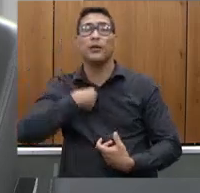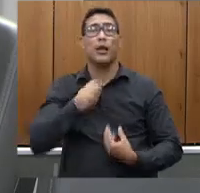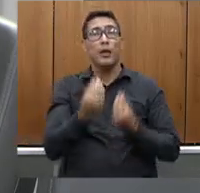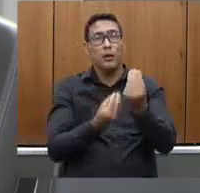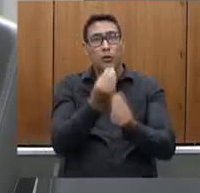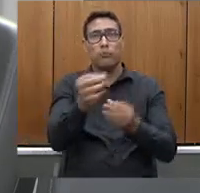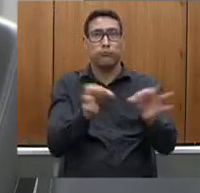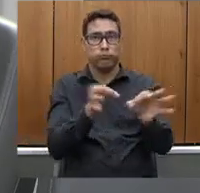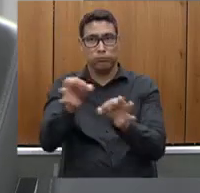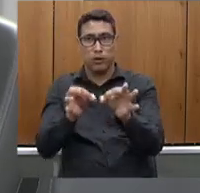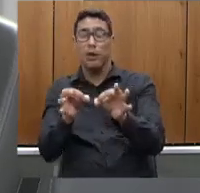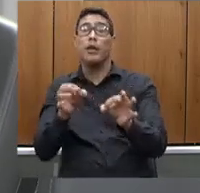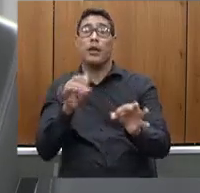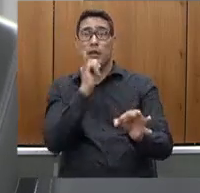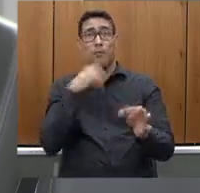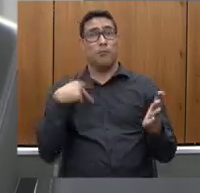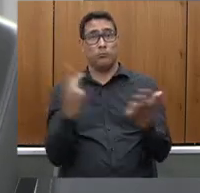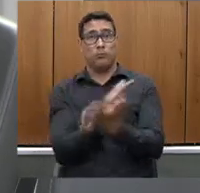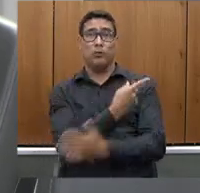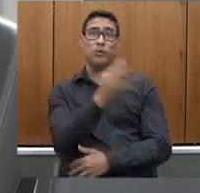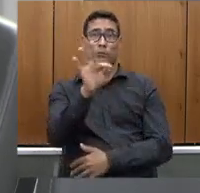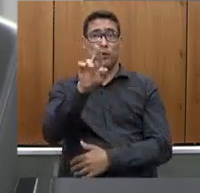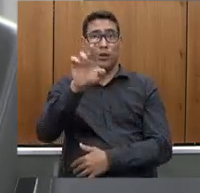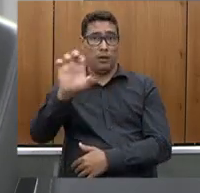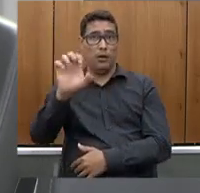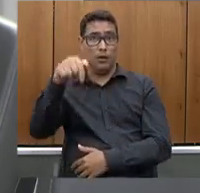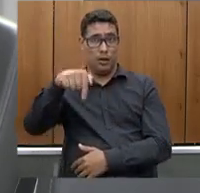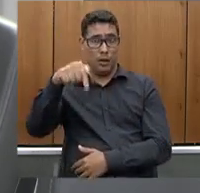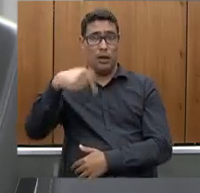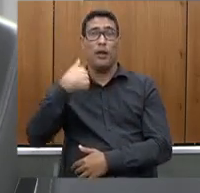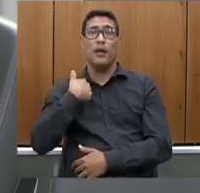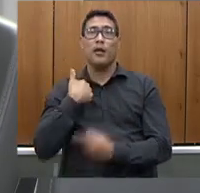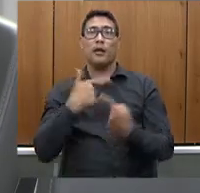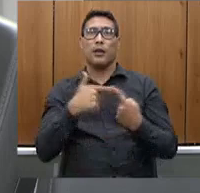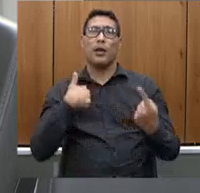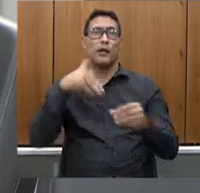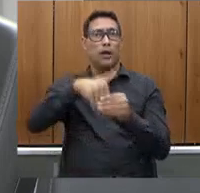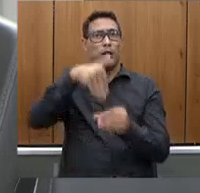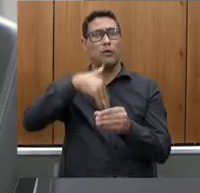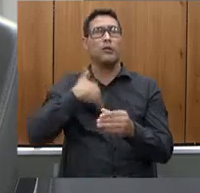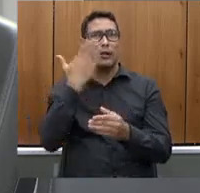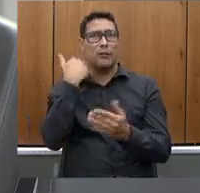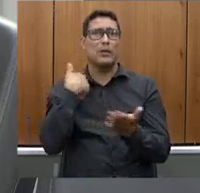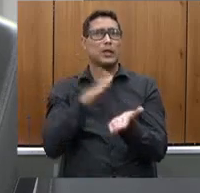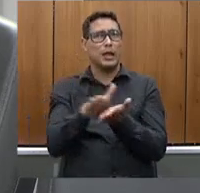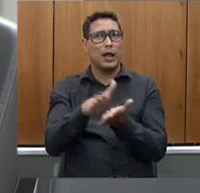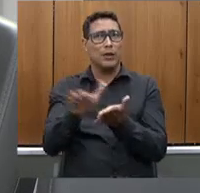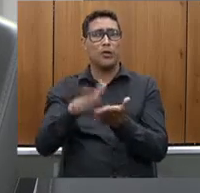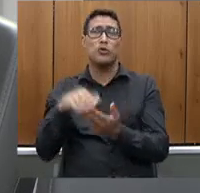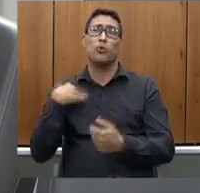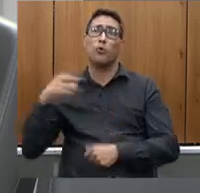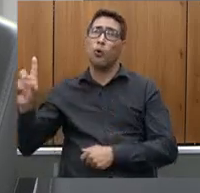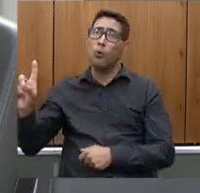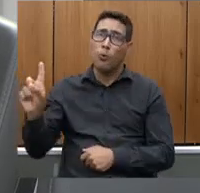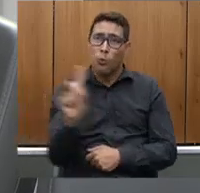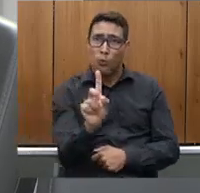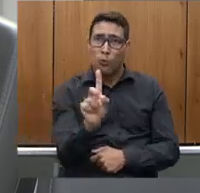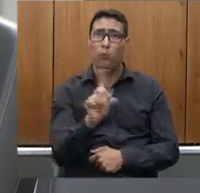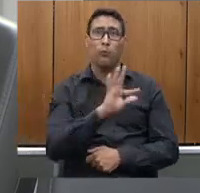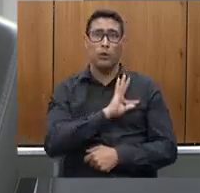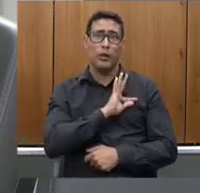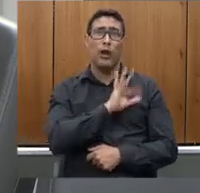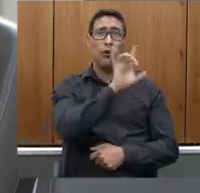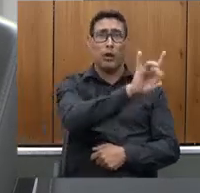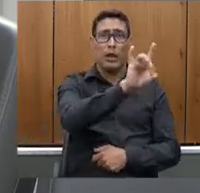próprio questão das eleições TRE né O que que a gente gastou o senhor sabe nós colocamos um oficial nosso em cada município